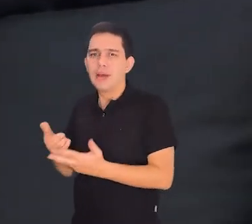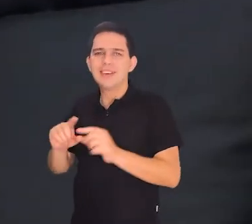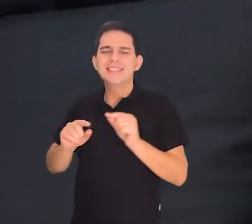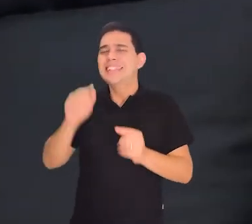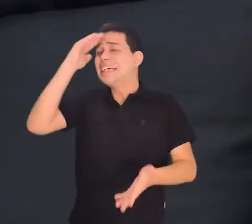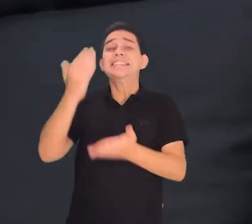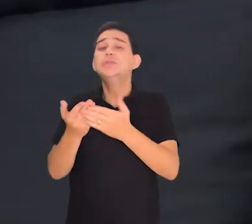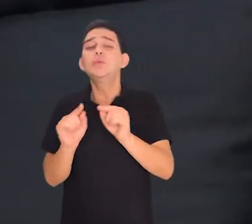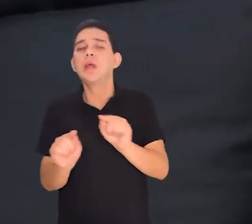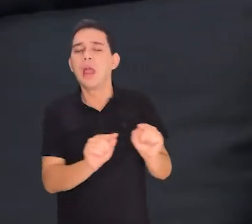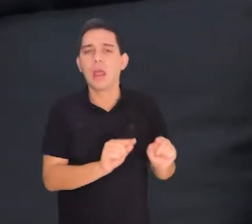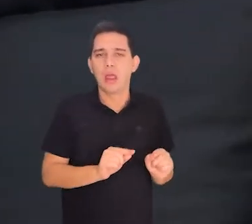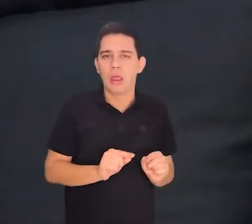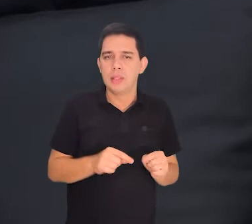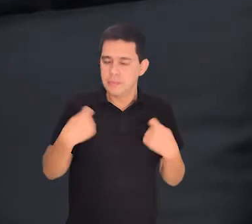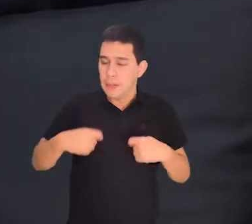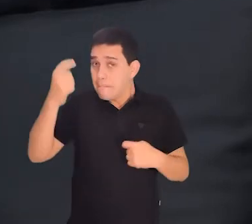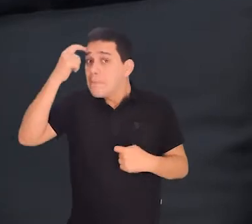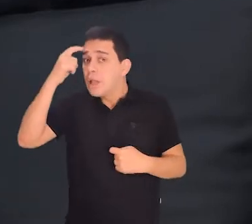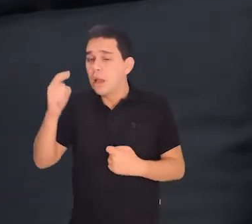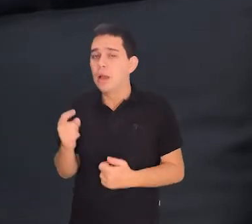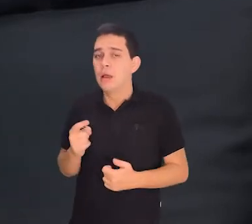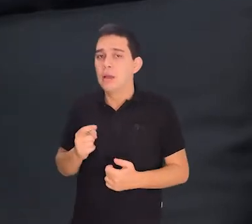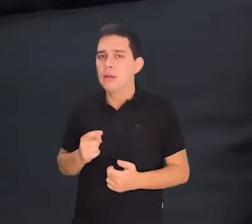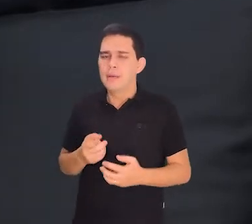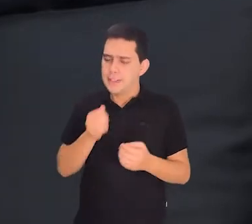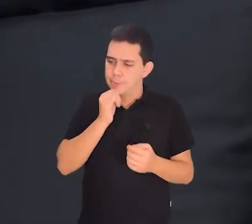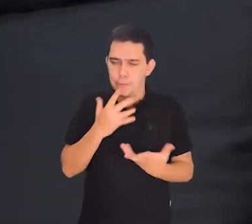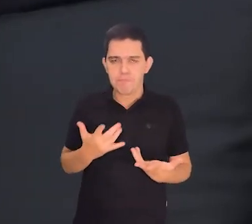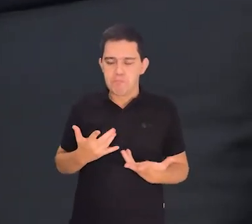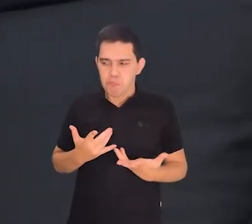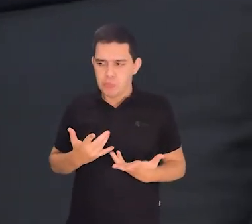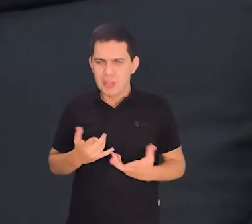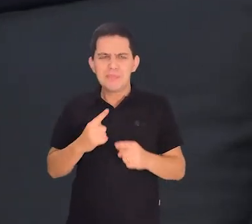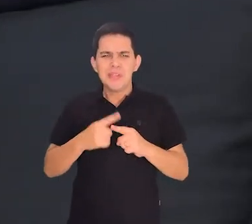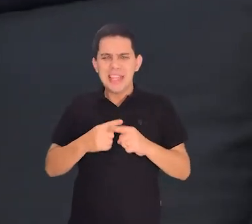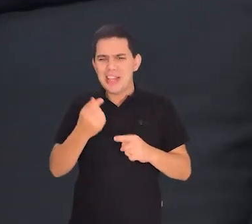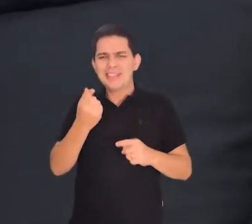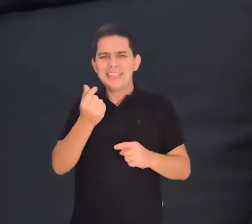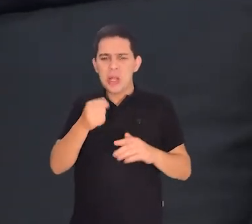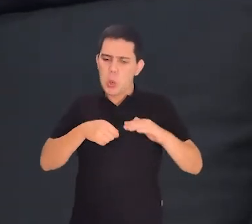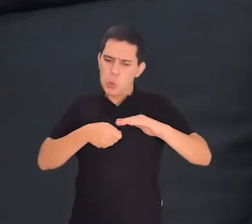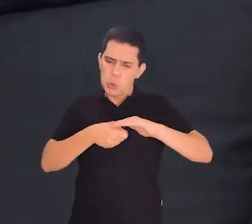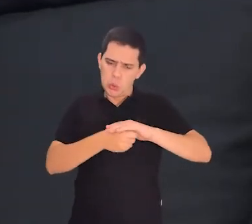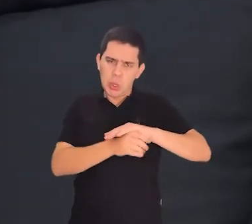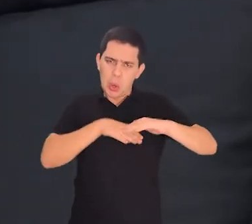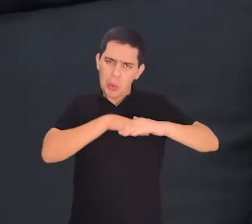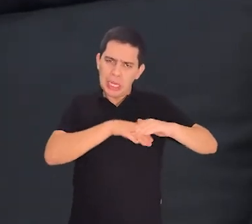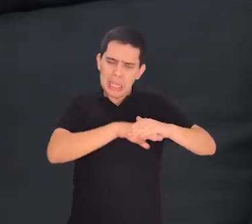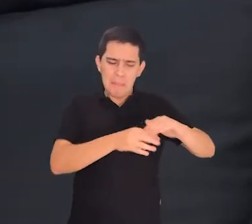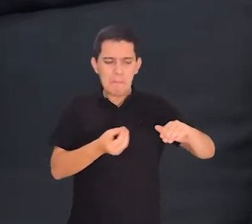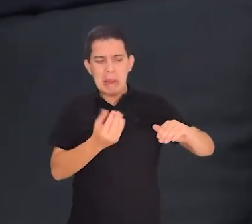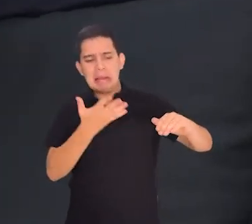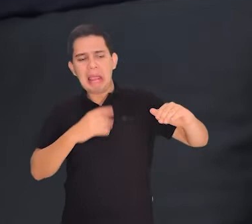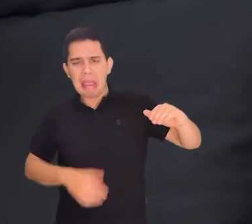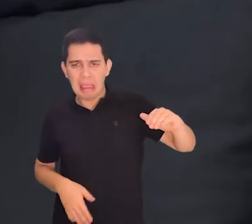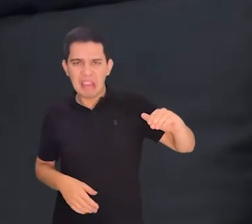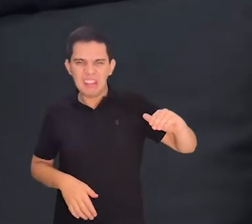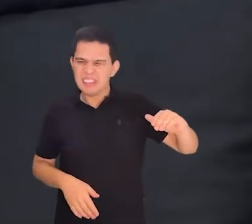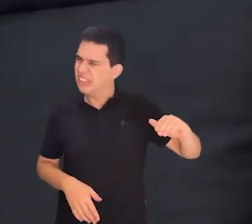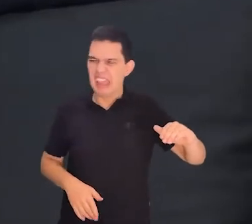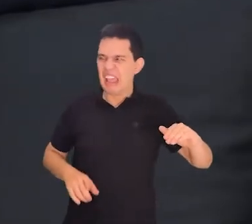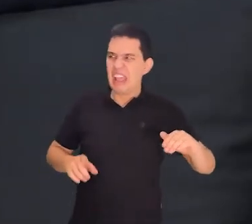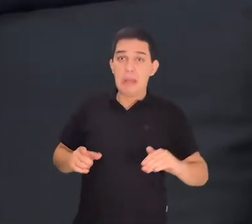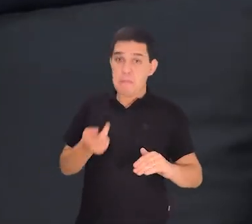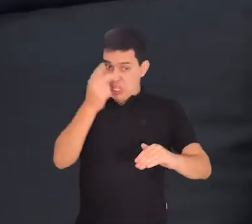daquela pessoa que às vezes acredita, dinheiro, para que eu vou juntar se não foi eu que espalhei? Dinheiro é rico, é que é